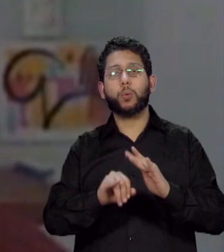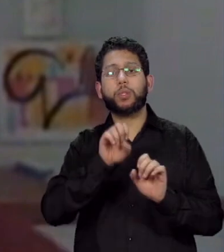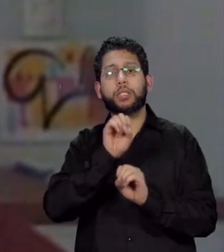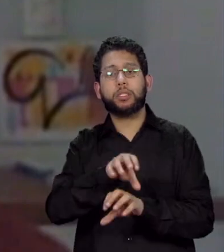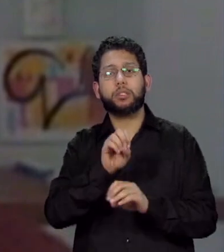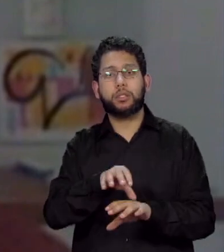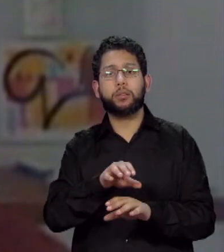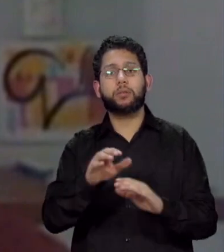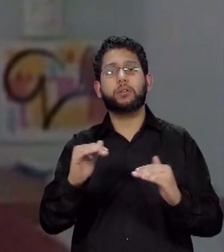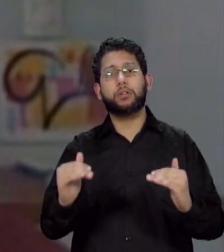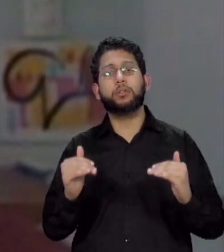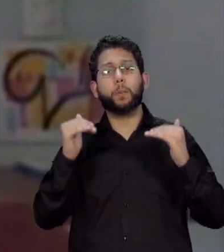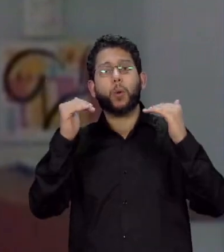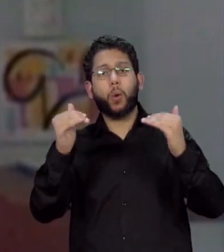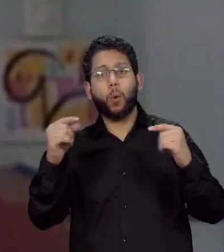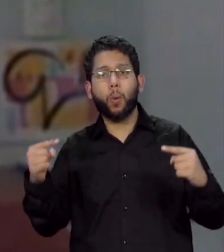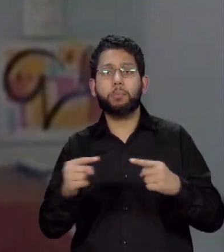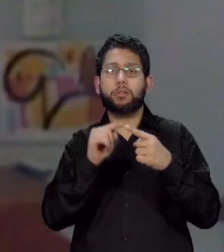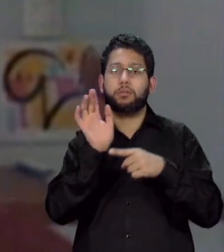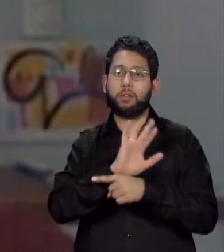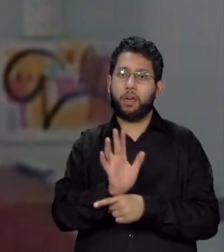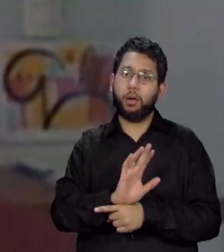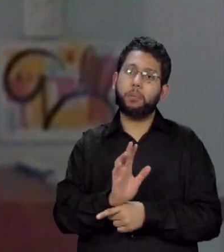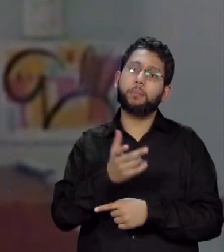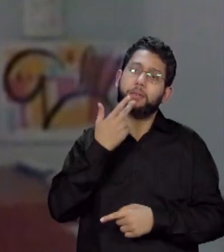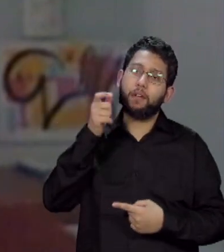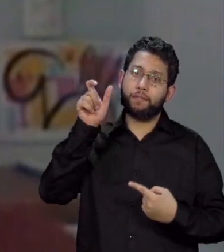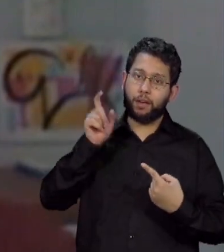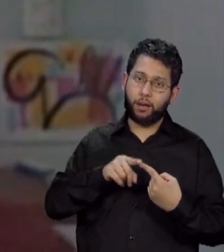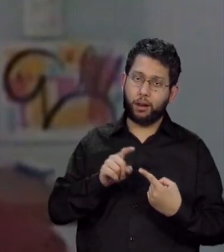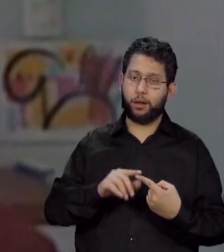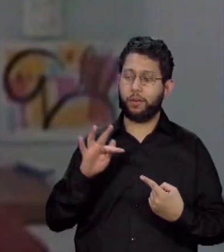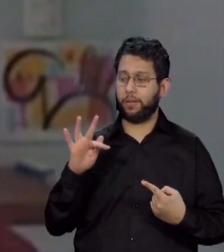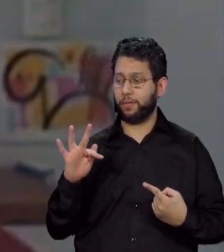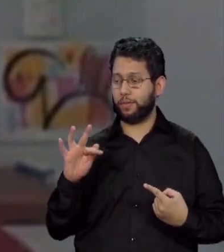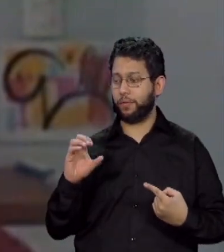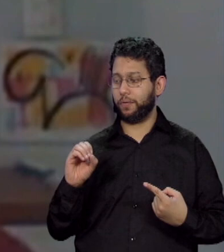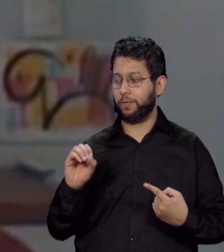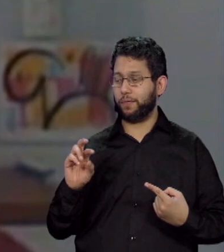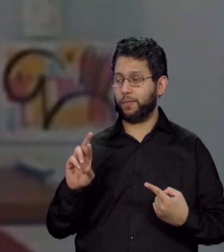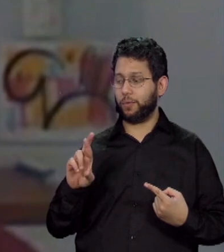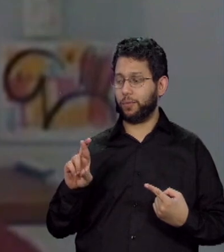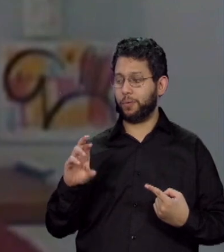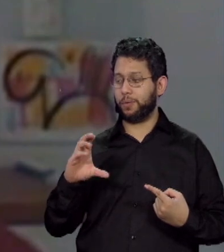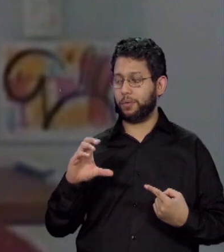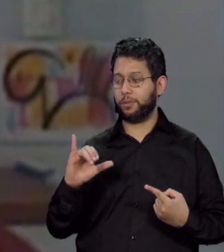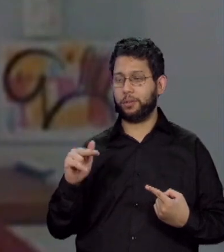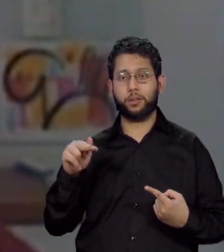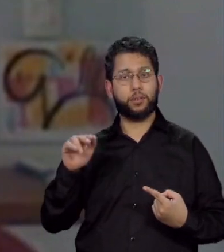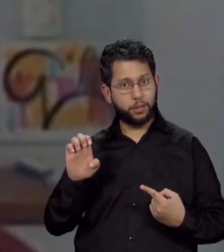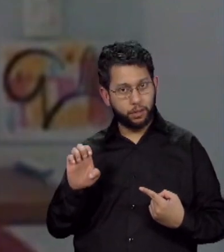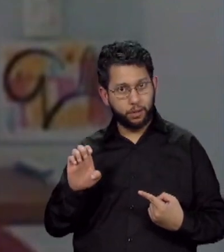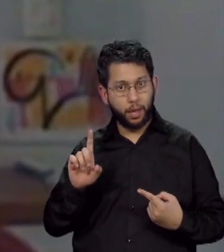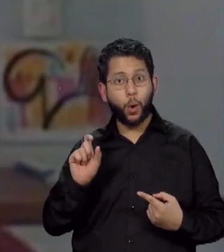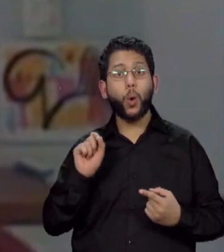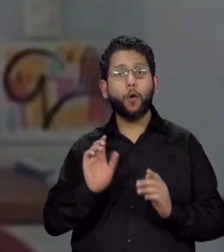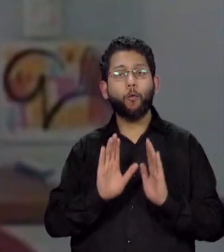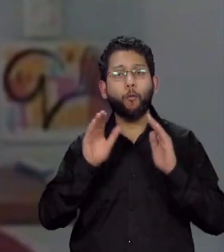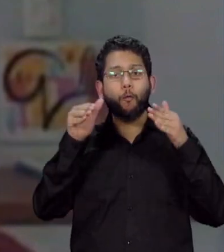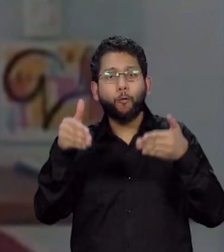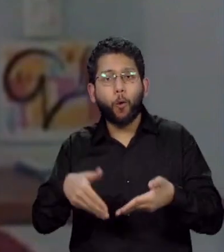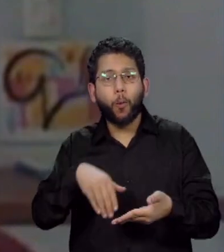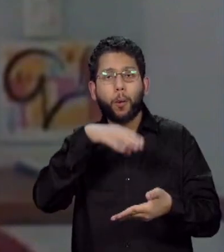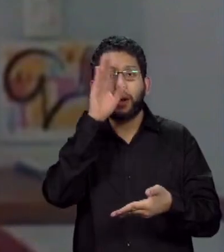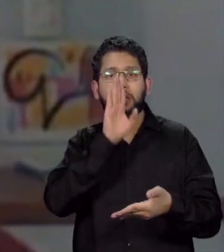cinema no país, não dá para a gente deixar de citar o Forcine. O Forcine é um fórum brasileiro